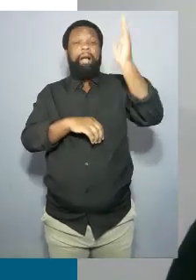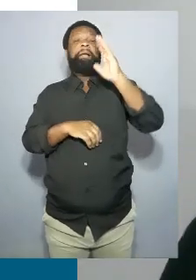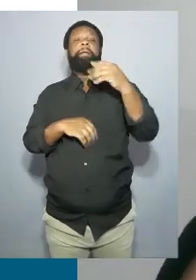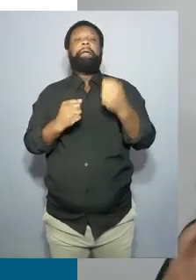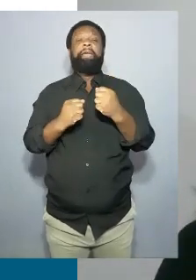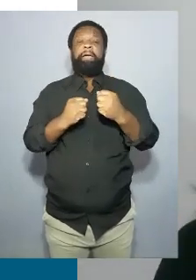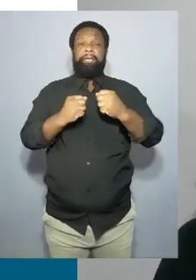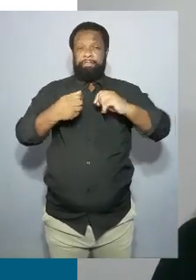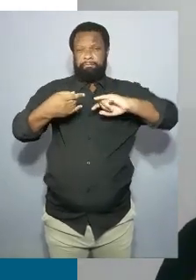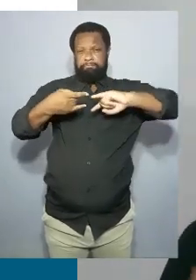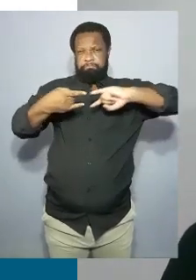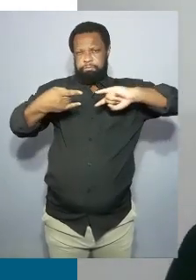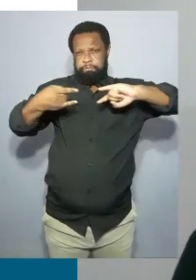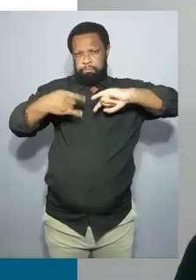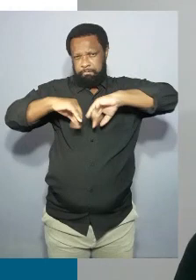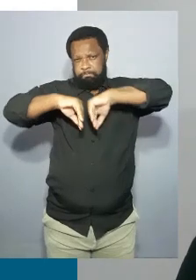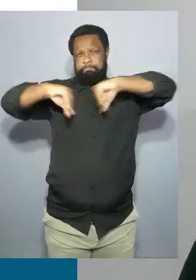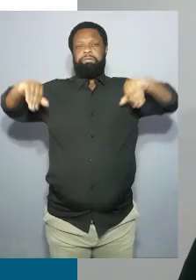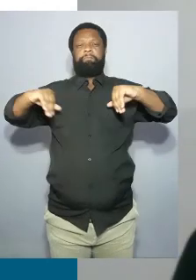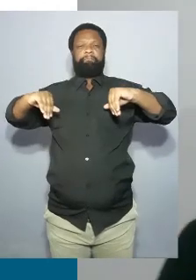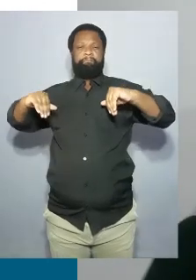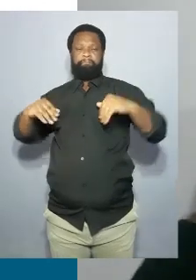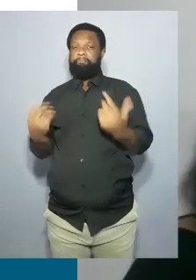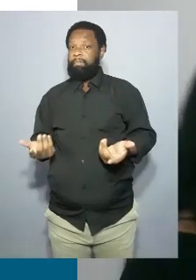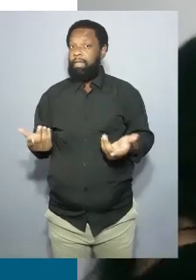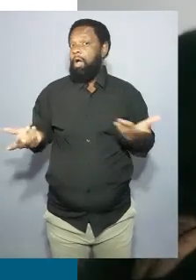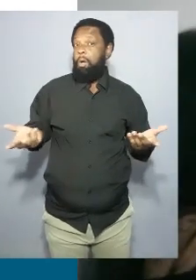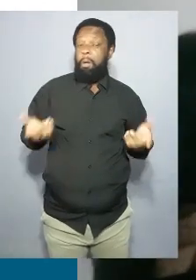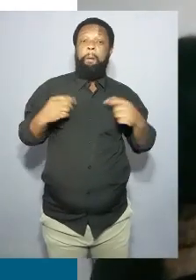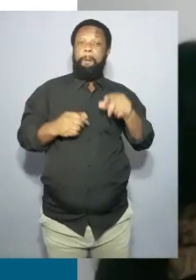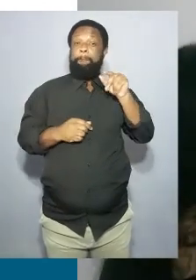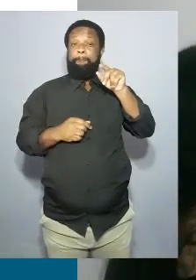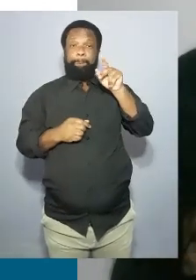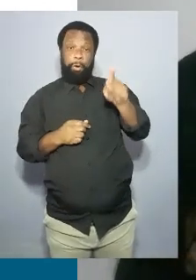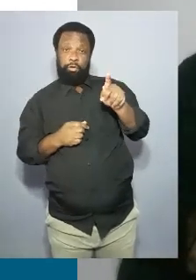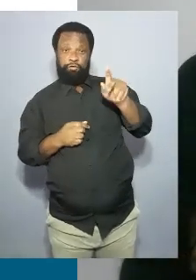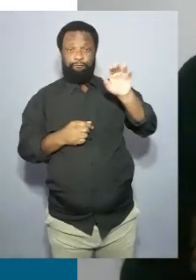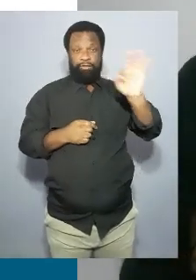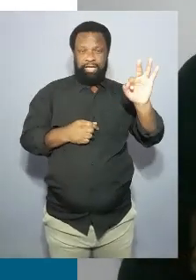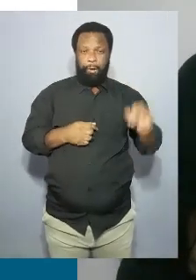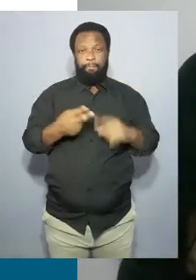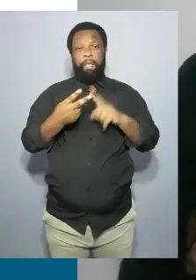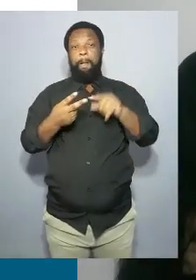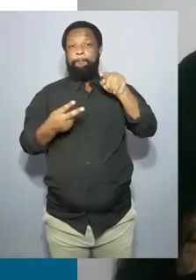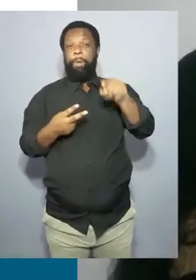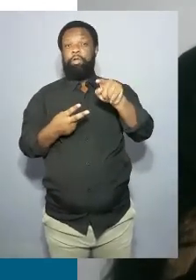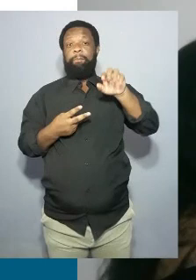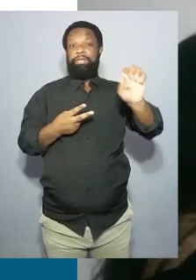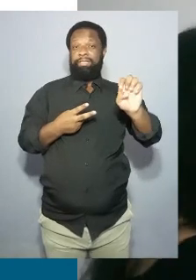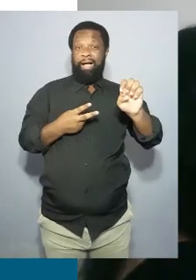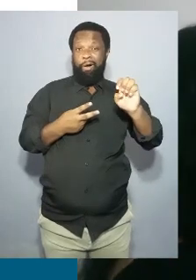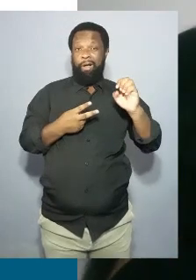que se atraem, porque têm cargas opostas. Então, pontos de fusão e ebulição altos,